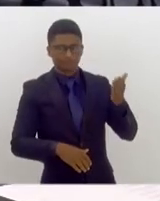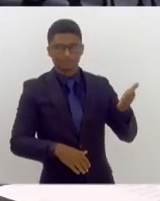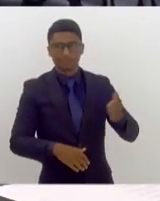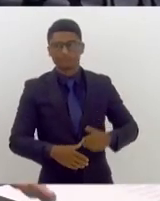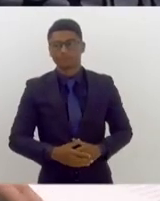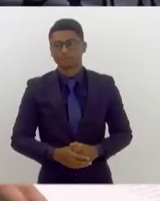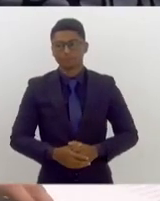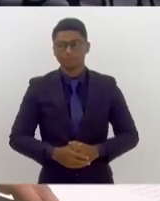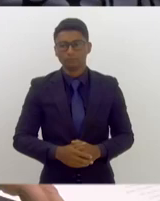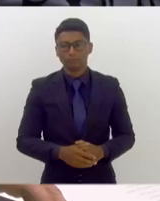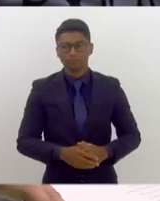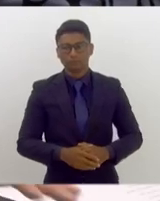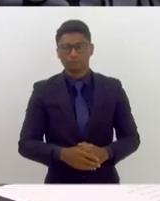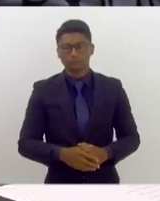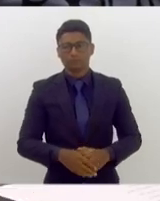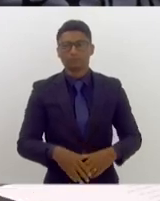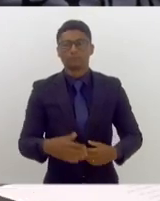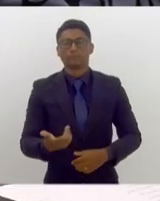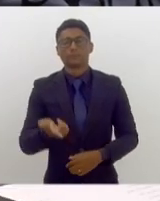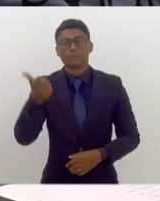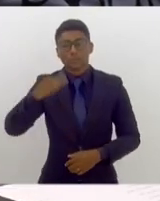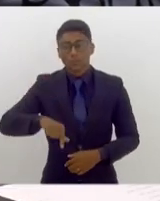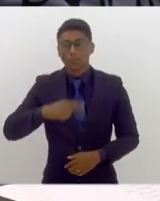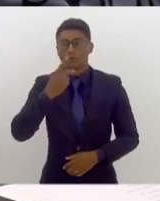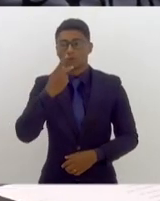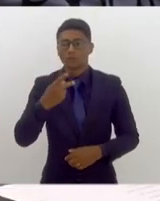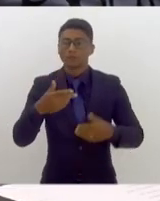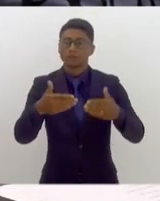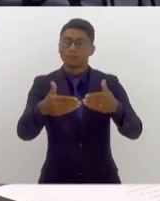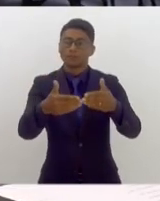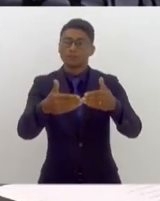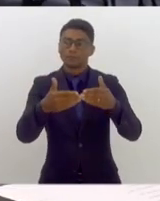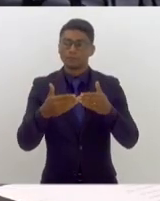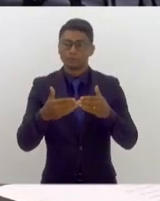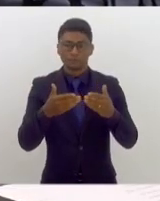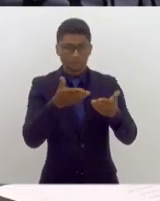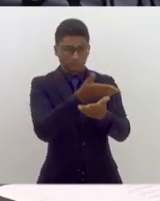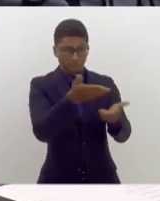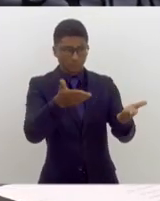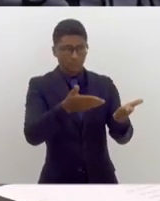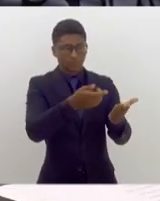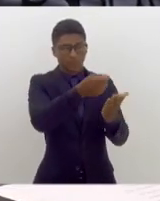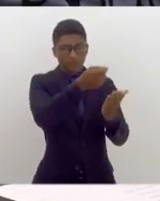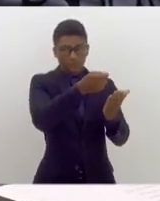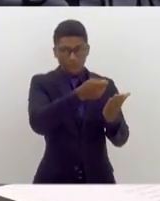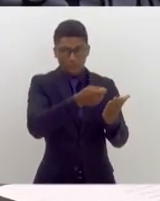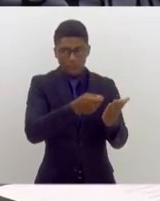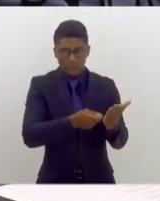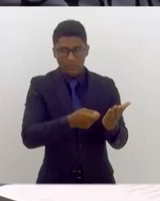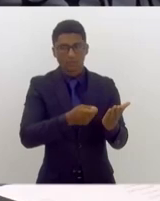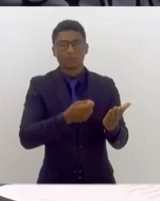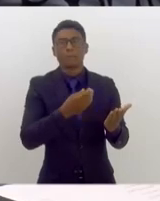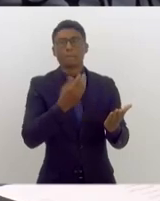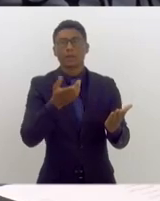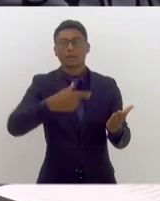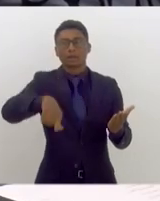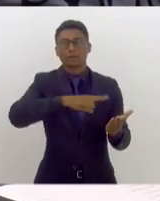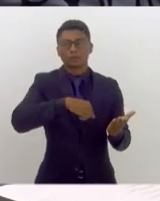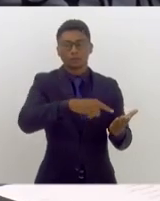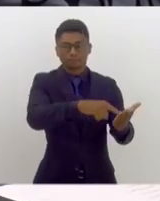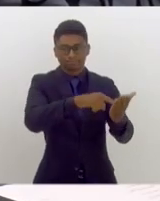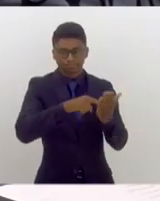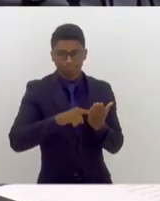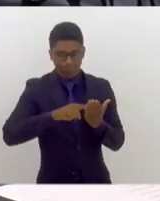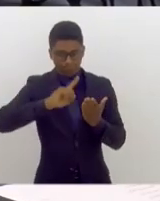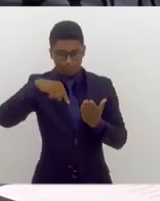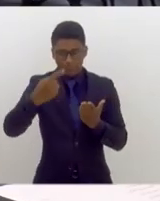Carlos. Eu quero, então, reforçar, pedir que encaminhe por escrito para a gente poder transformar isso formalmente em emendas aqui no